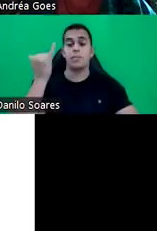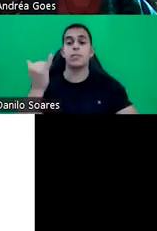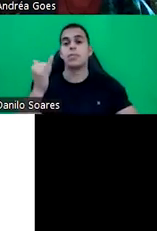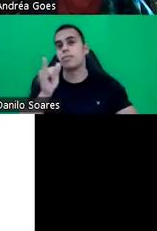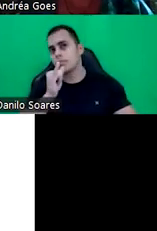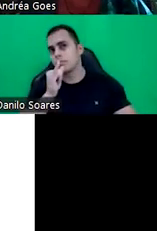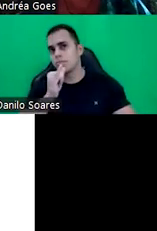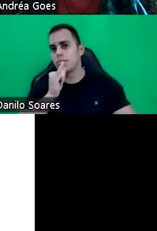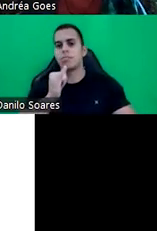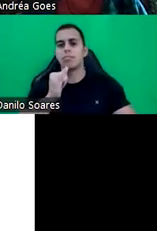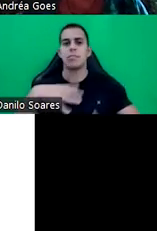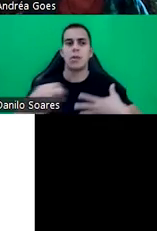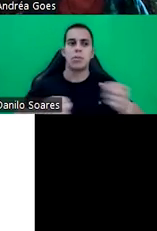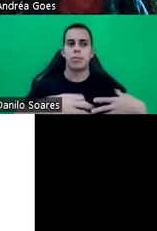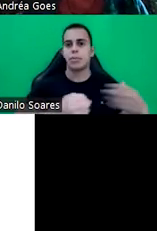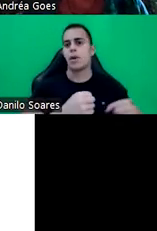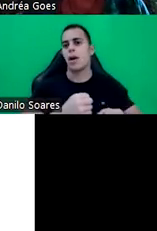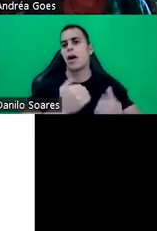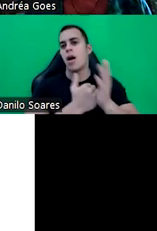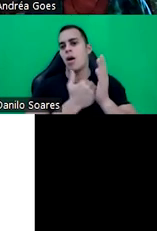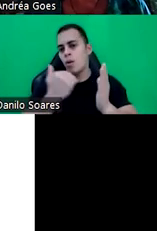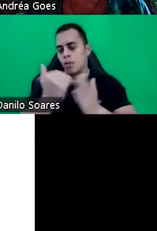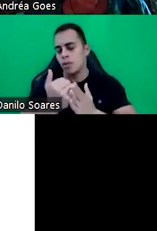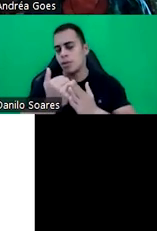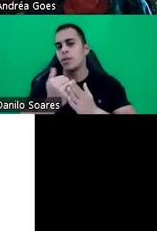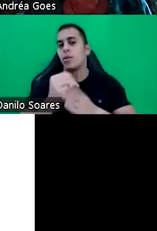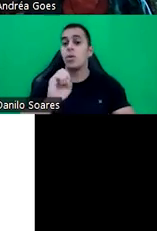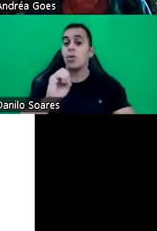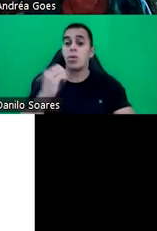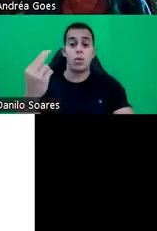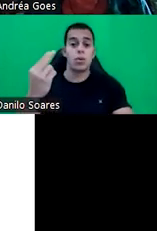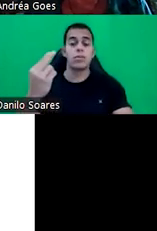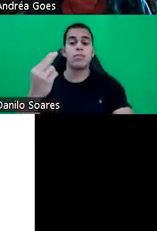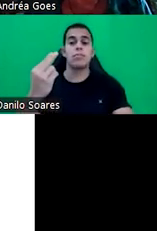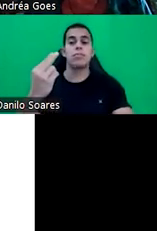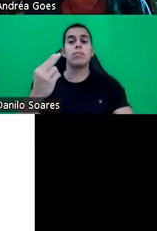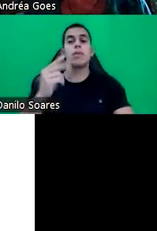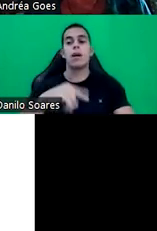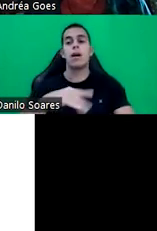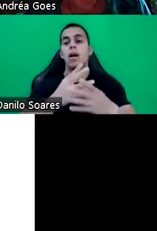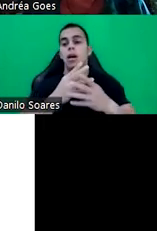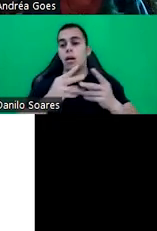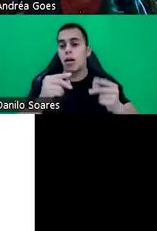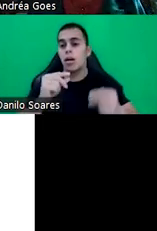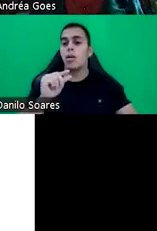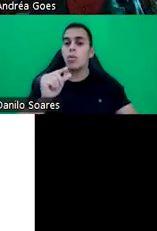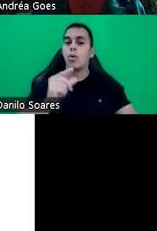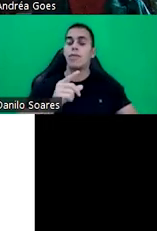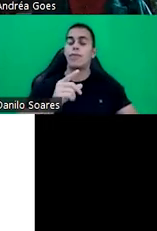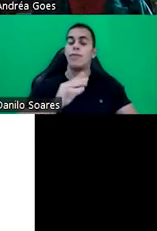a transmissibilidade desse vírus, ou simplesmente atenuar aquele vírus. Então, todo um